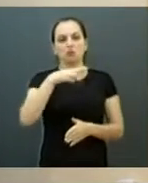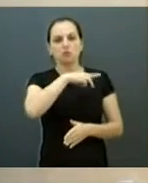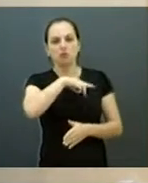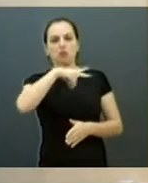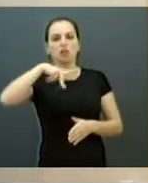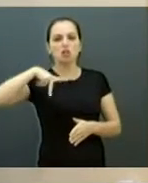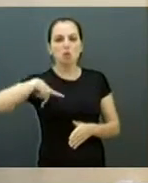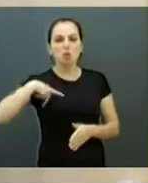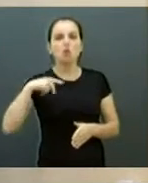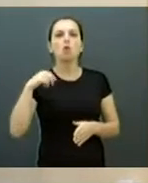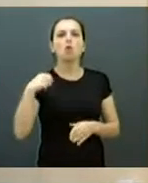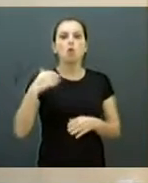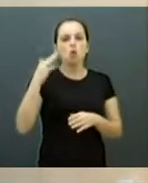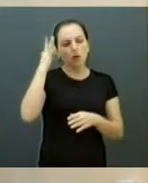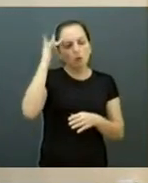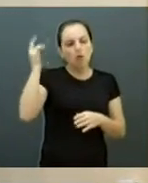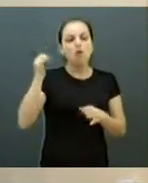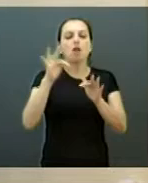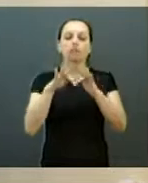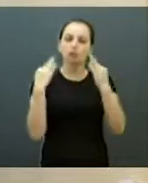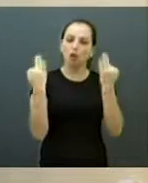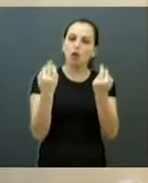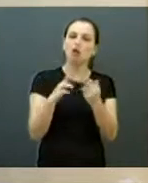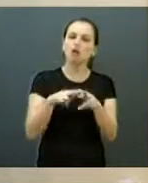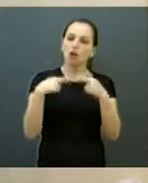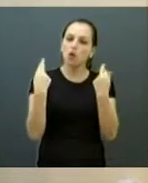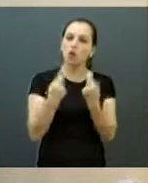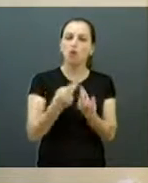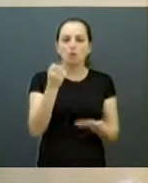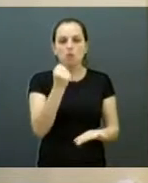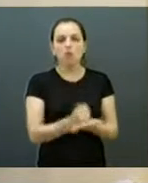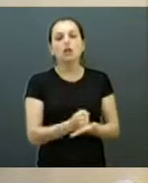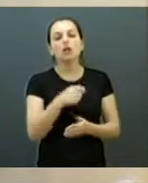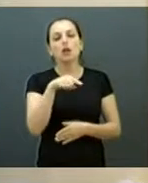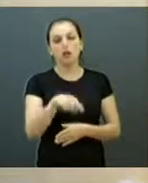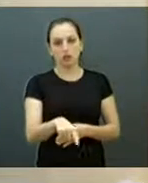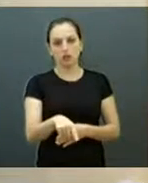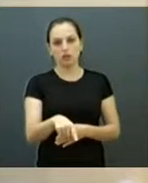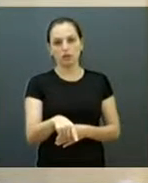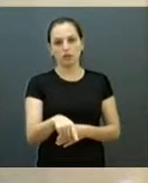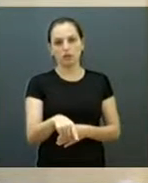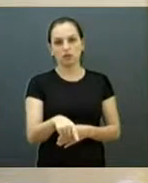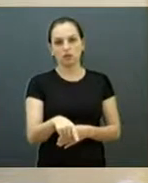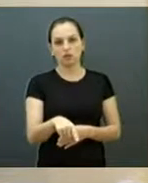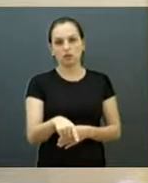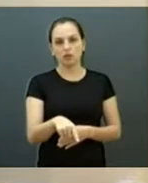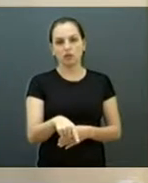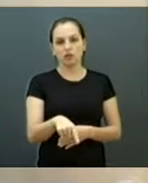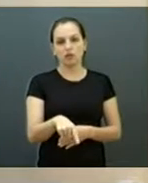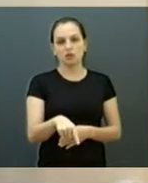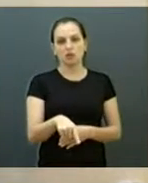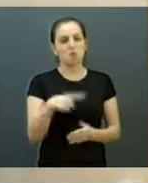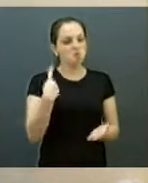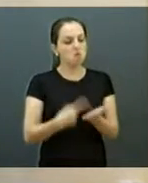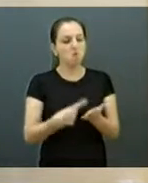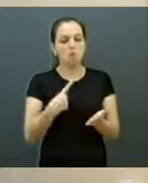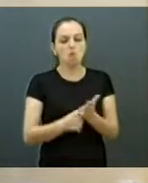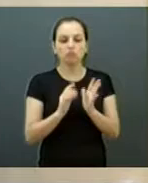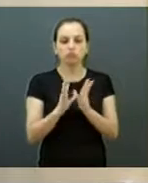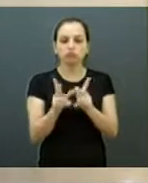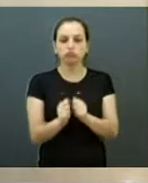amanhã está marcada reunião qualquer outro órgão protocolei na casa joão presidente pois sei do compromisso de todos